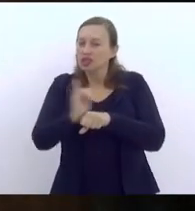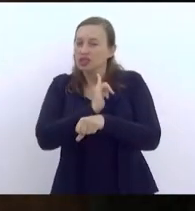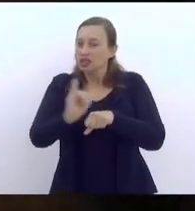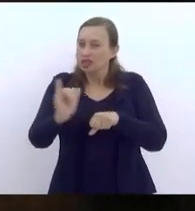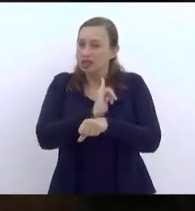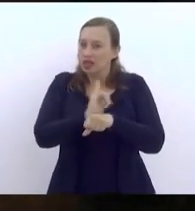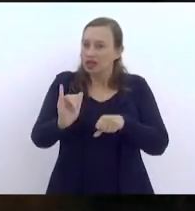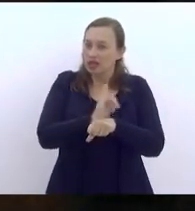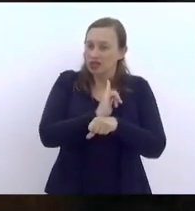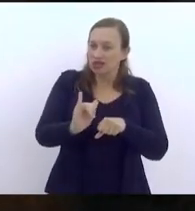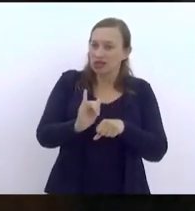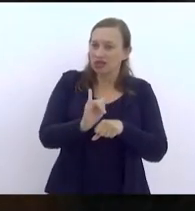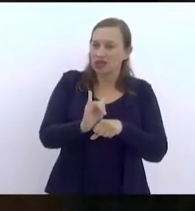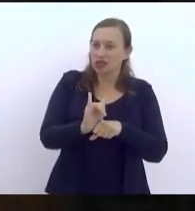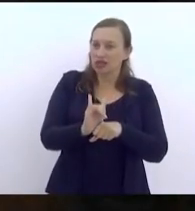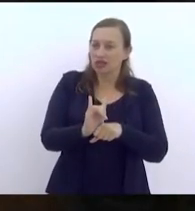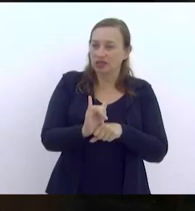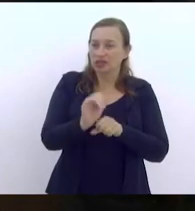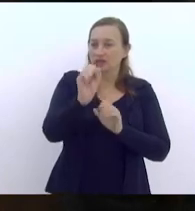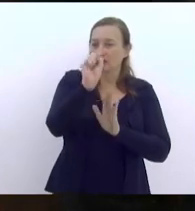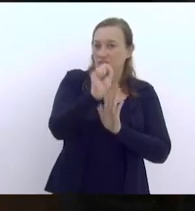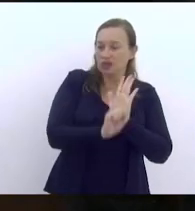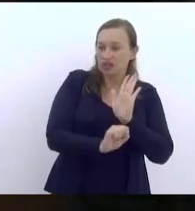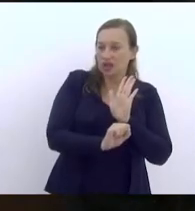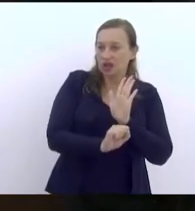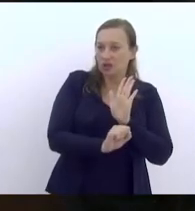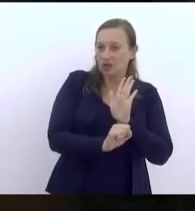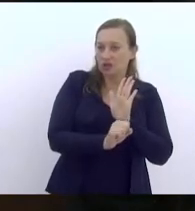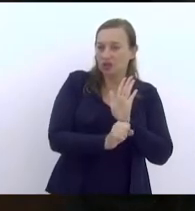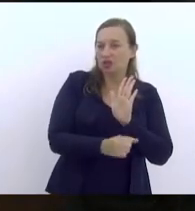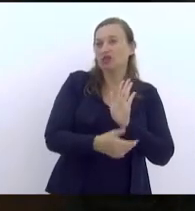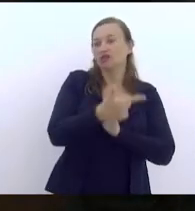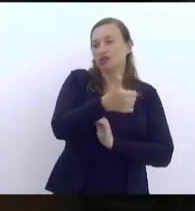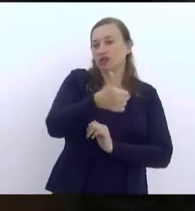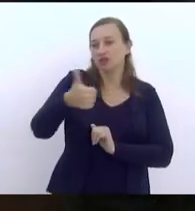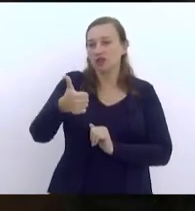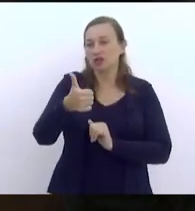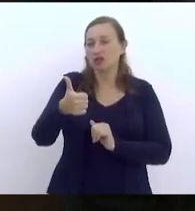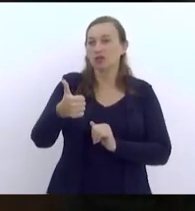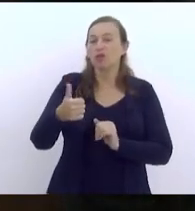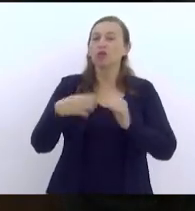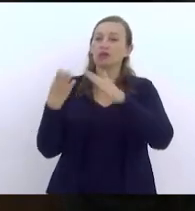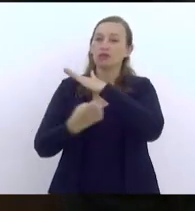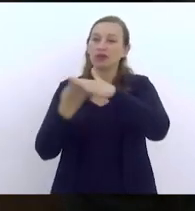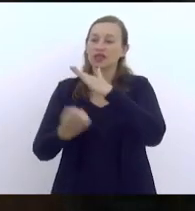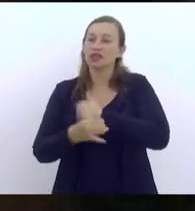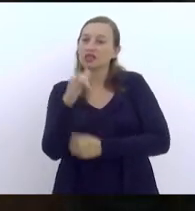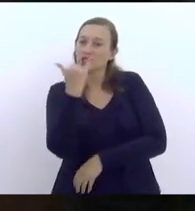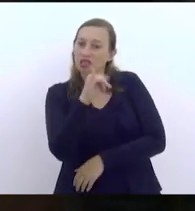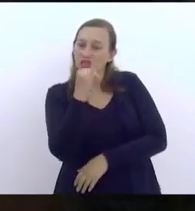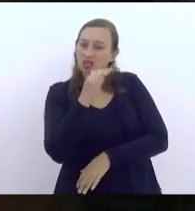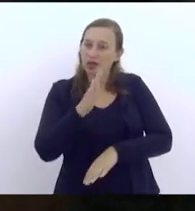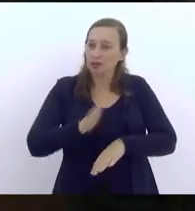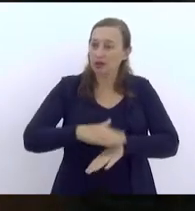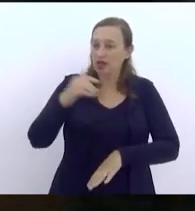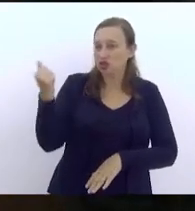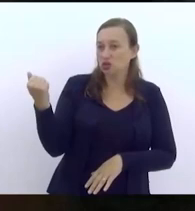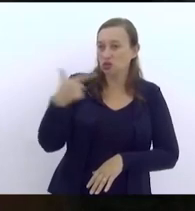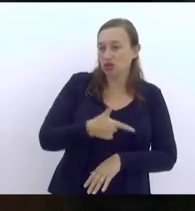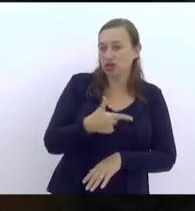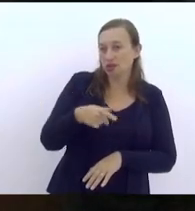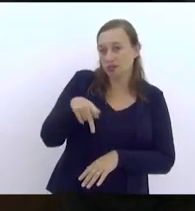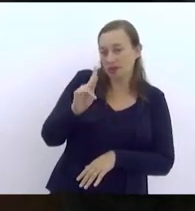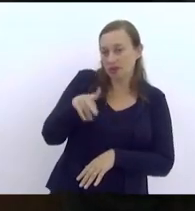estrategicamente as tendências do século XXI, tornando-se uma empresa de energia, muito além de uma companhia